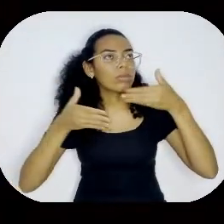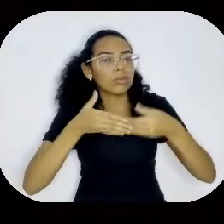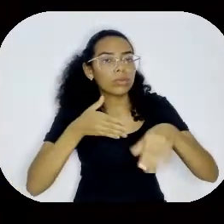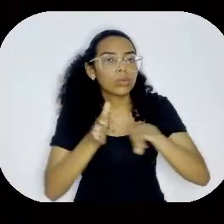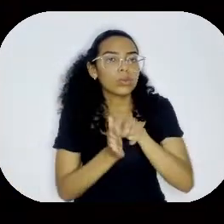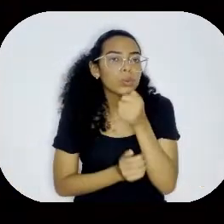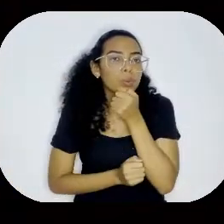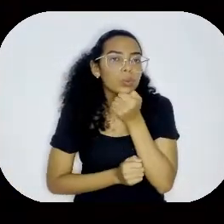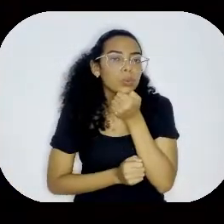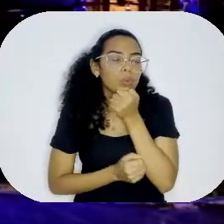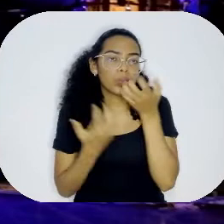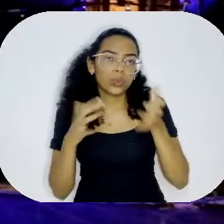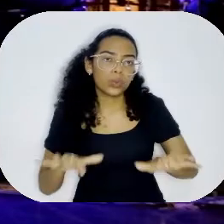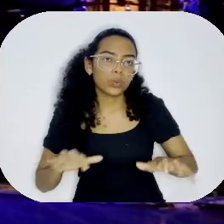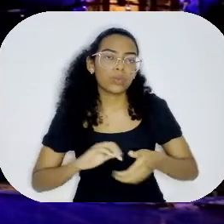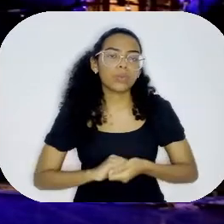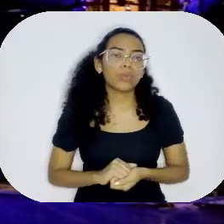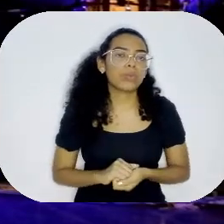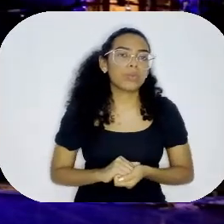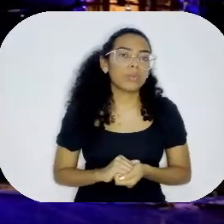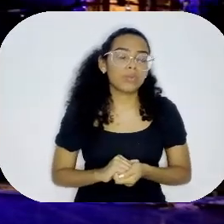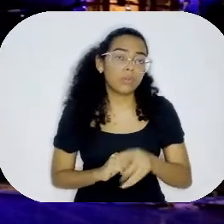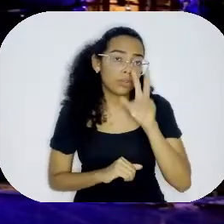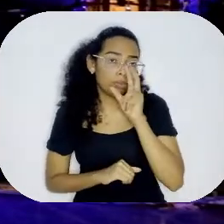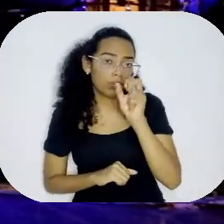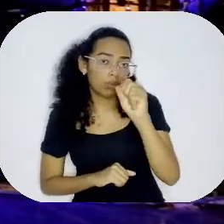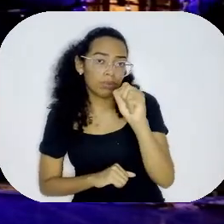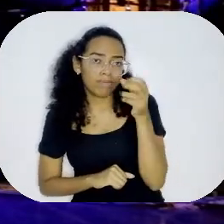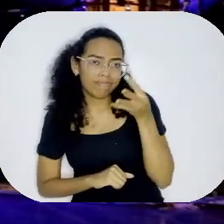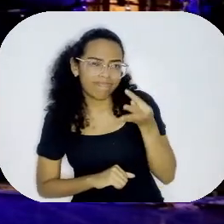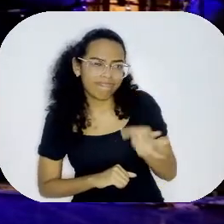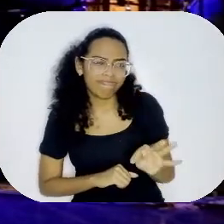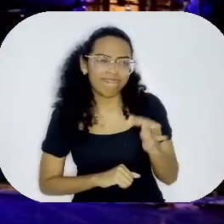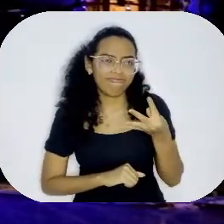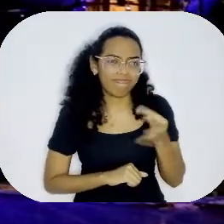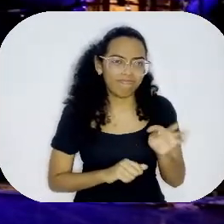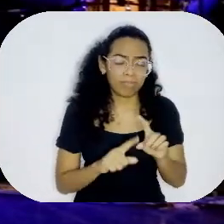dias em que o sol não quer se pôr,